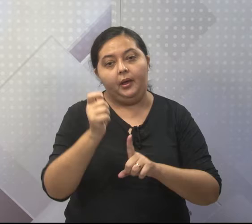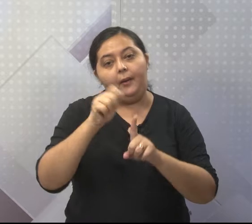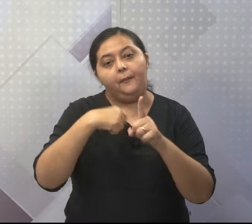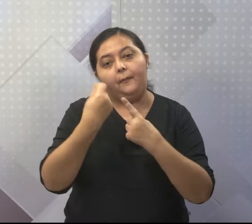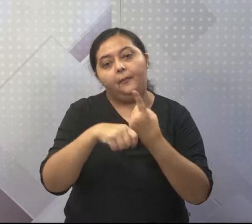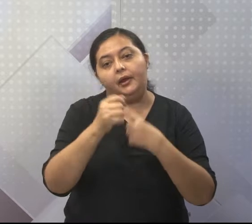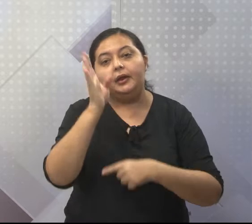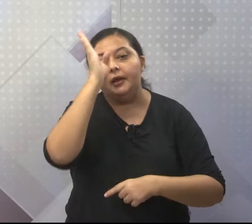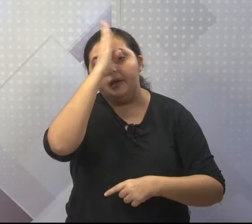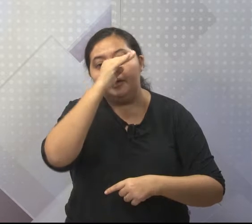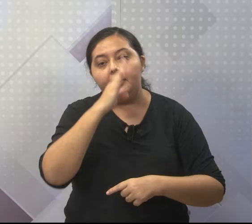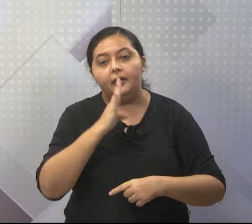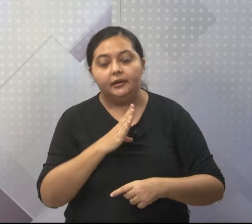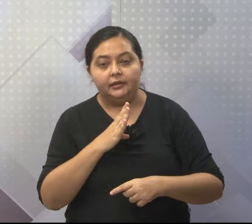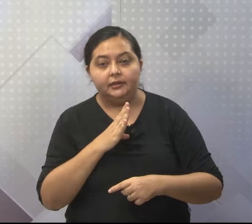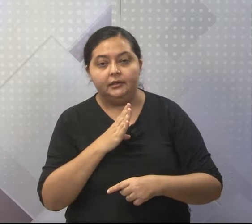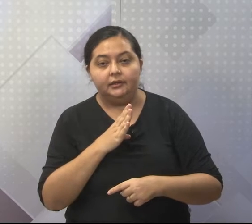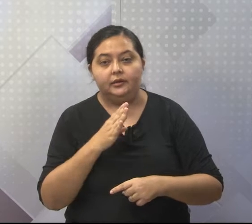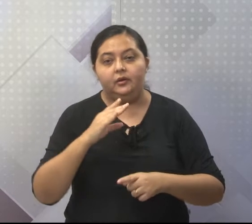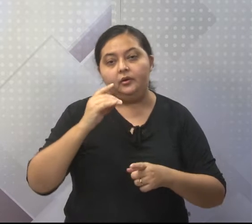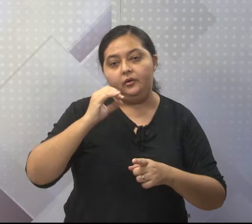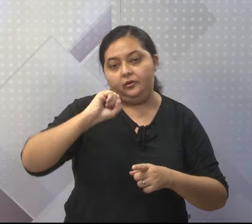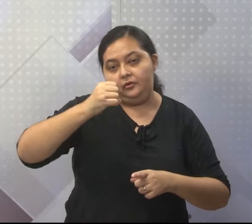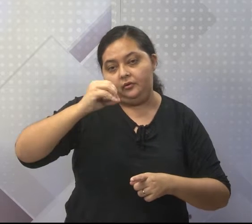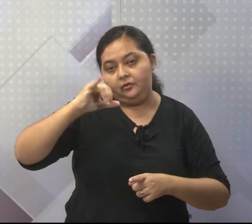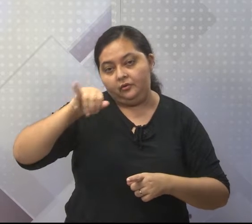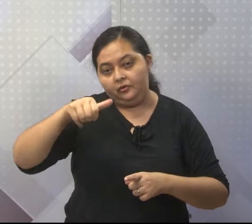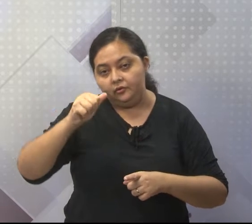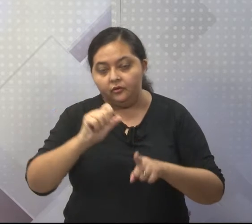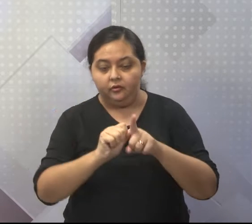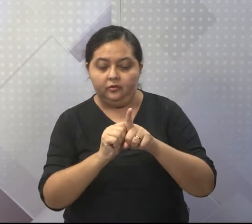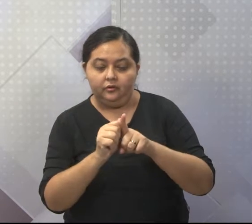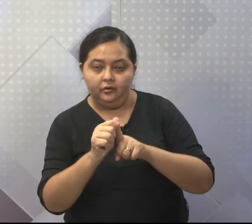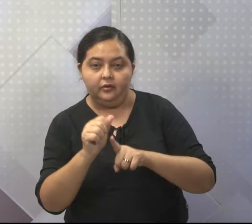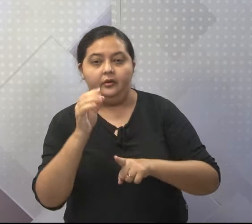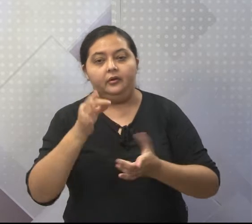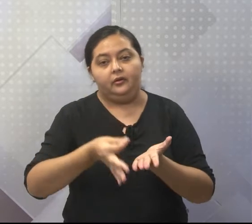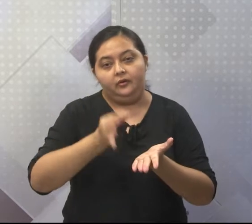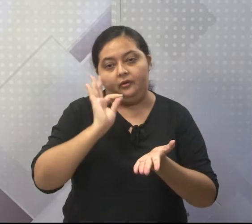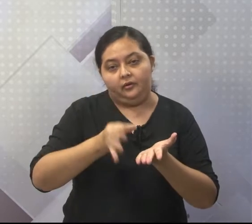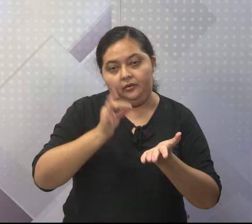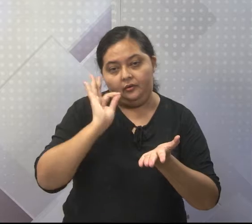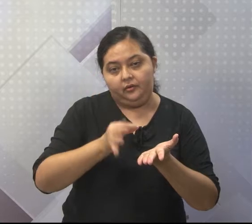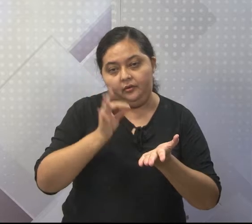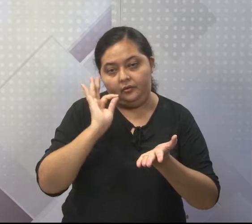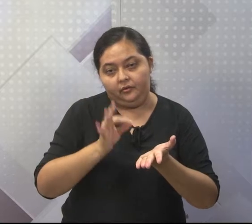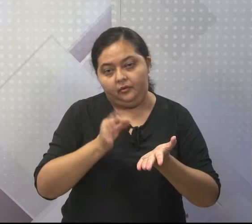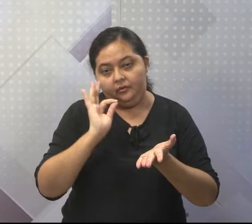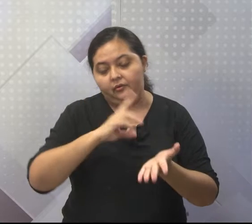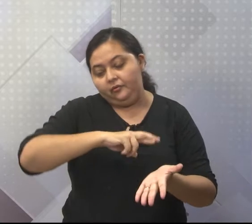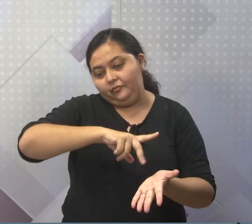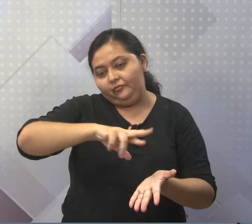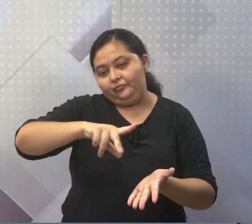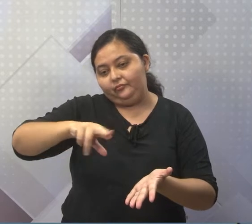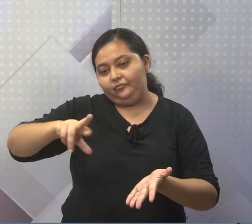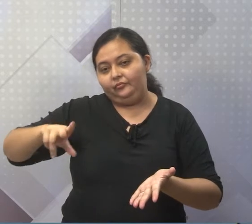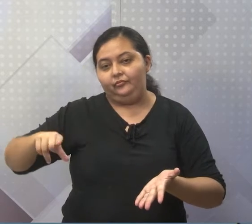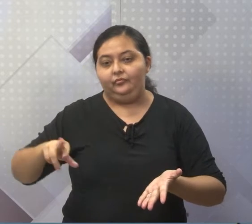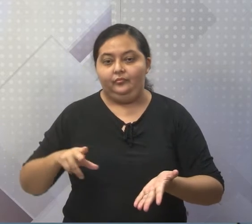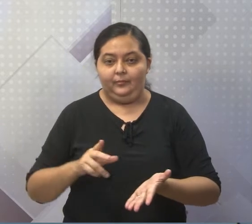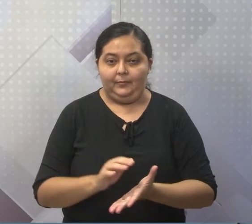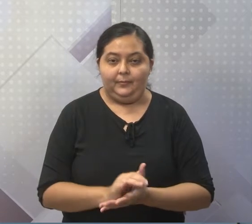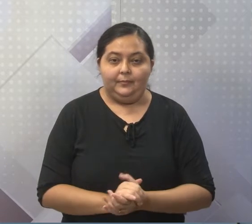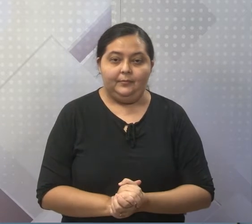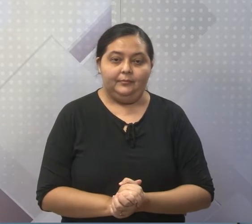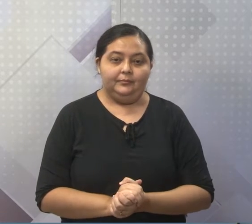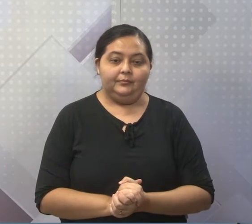Brasil soja café e milho Uruguai soja e arroz entre outros você pode